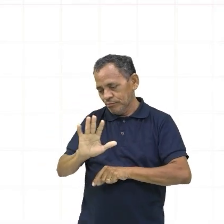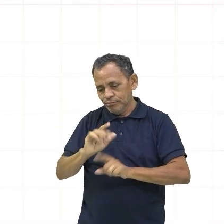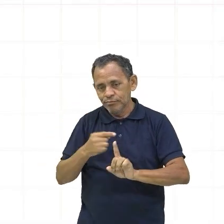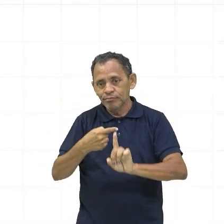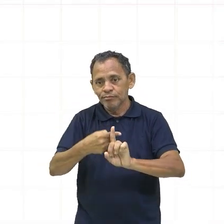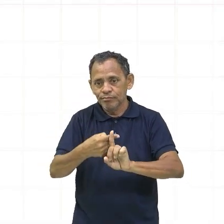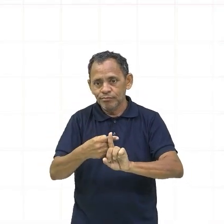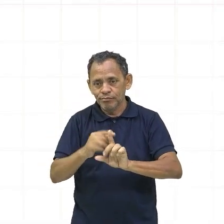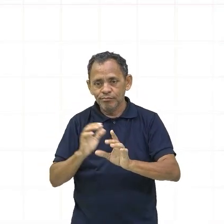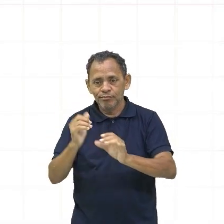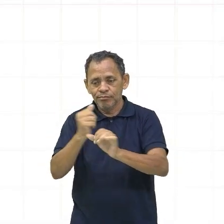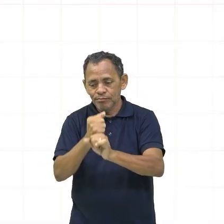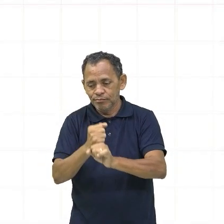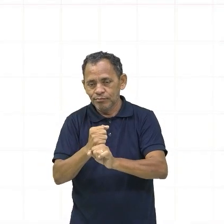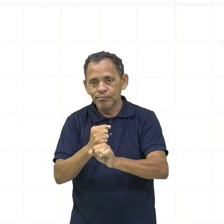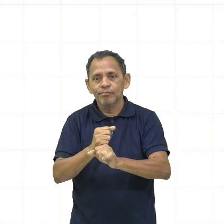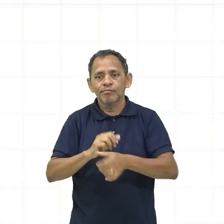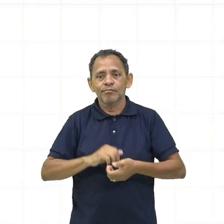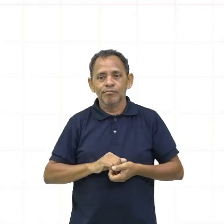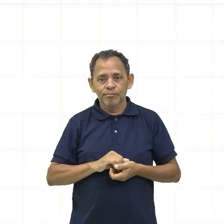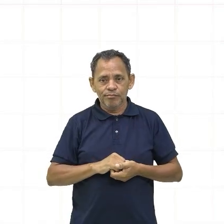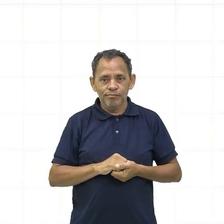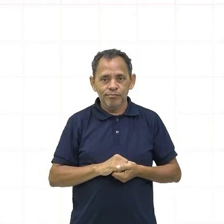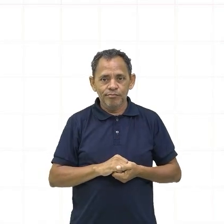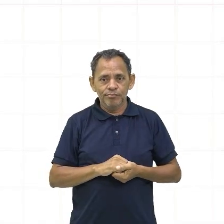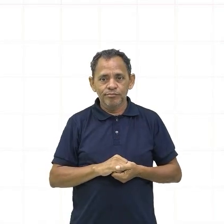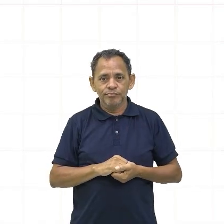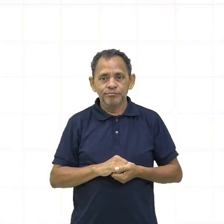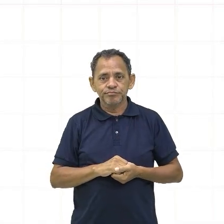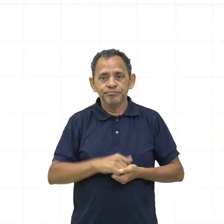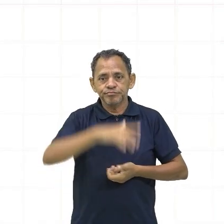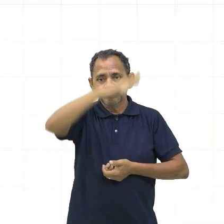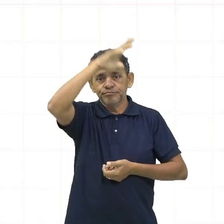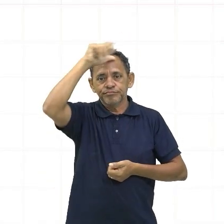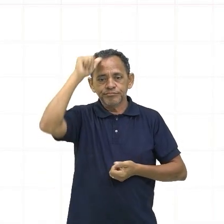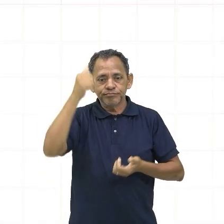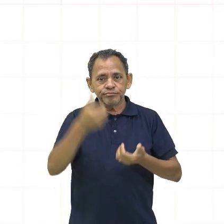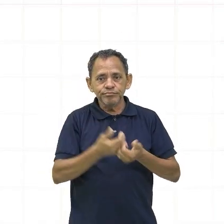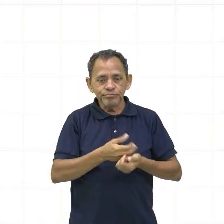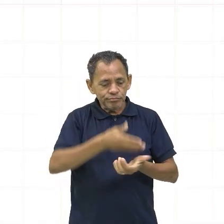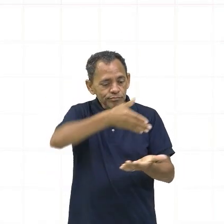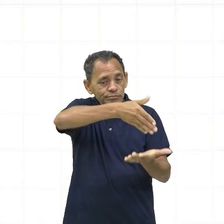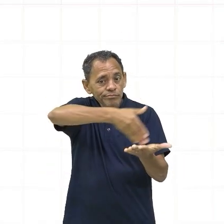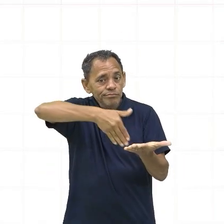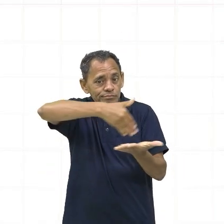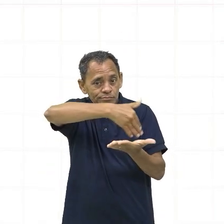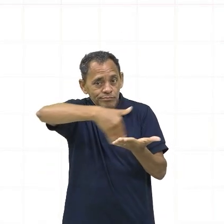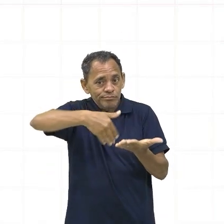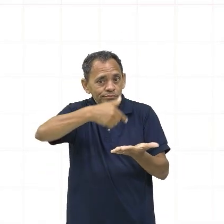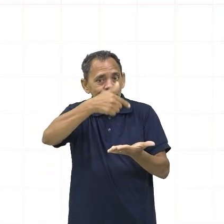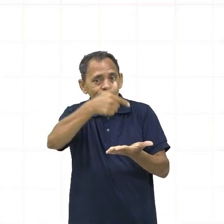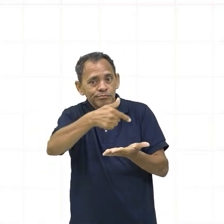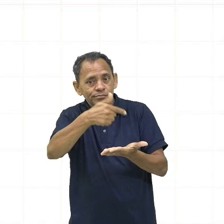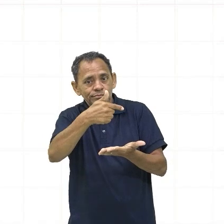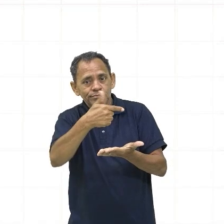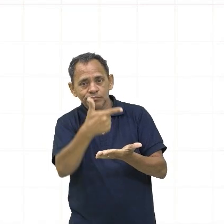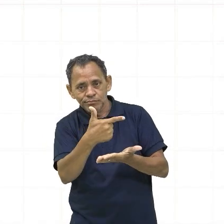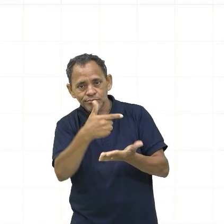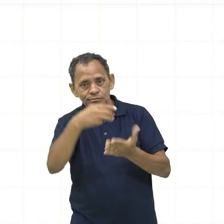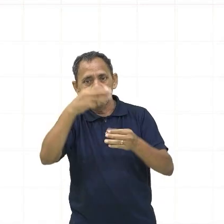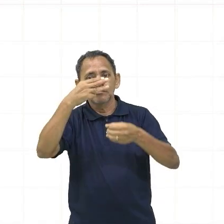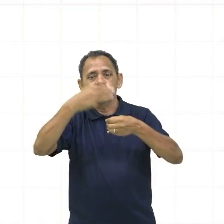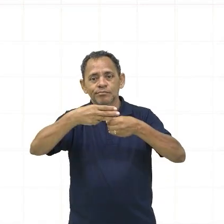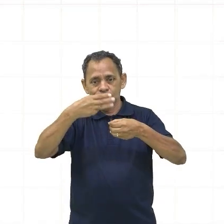as áreas dessas duas regiões. O Amazonas ele está dividido em 62